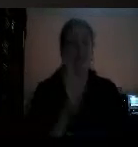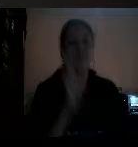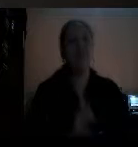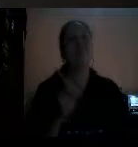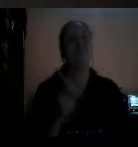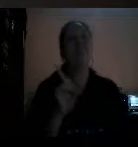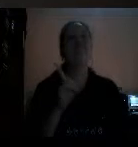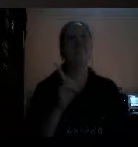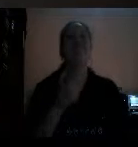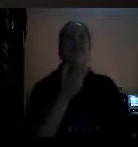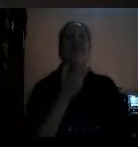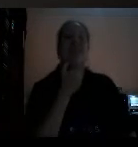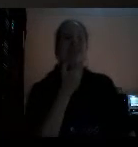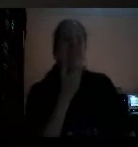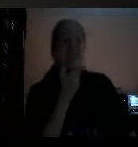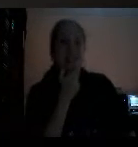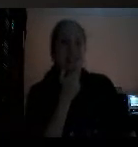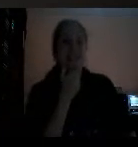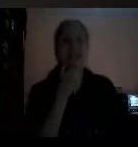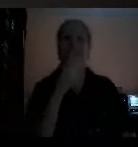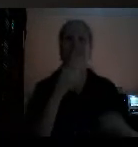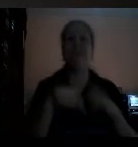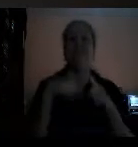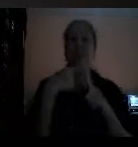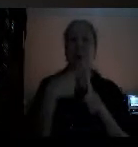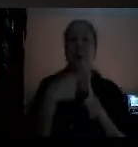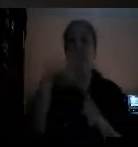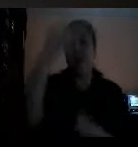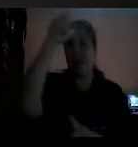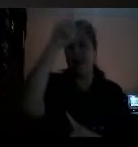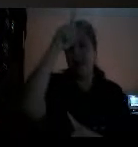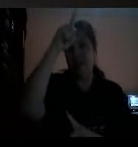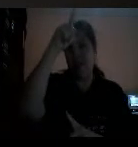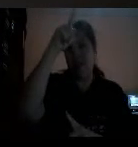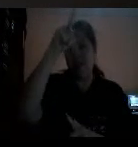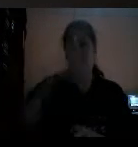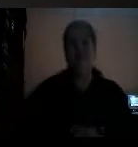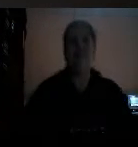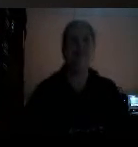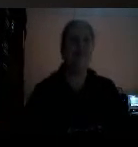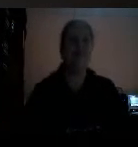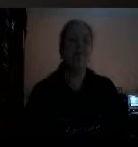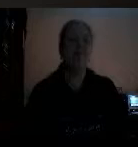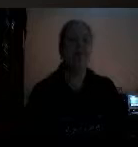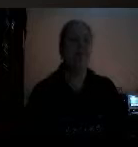A partir de 45, sobre a Alemanha nazista,